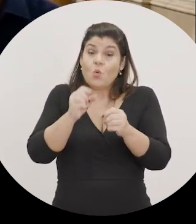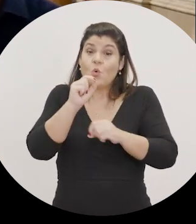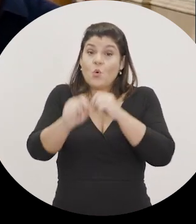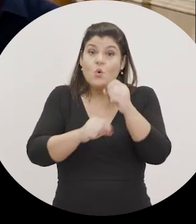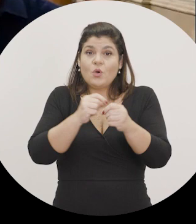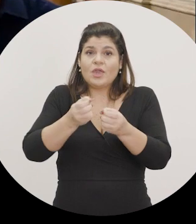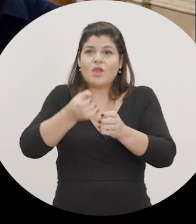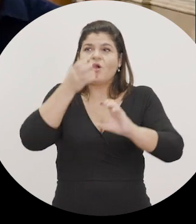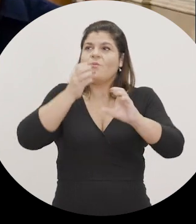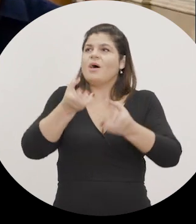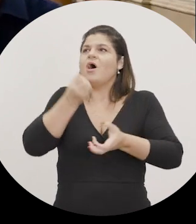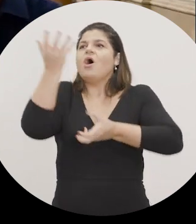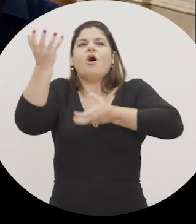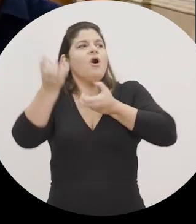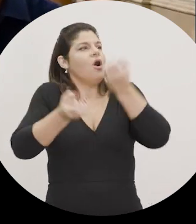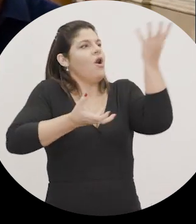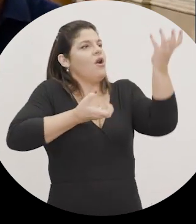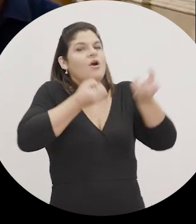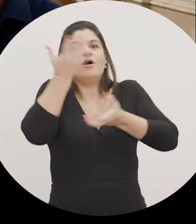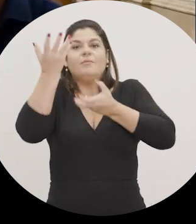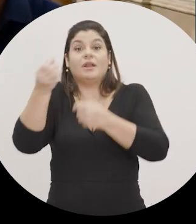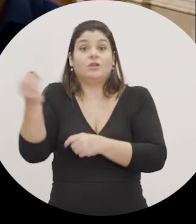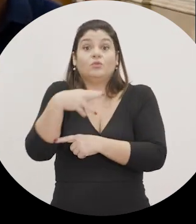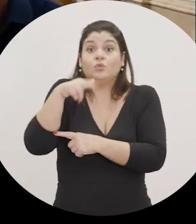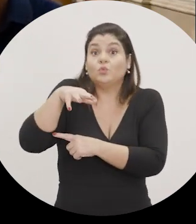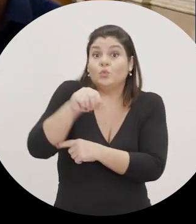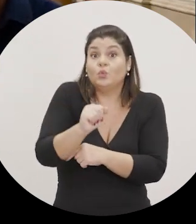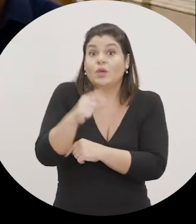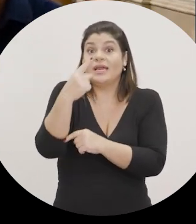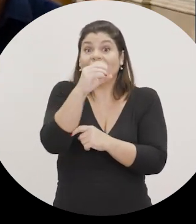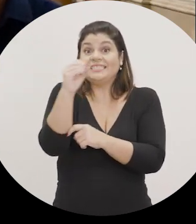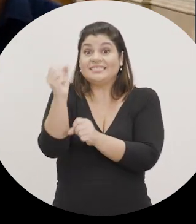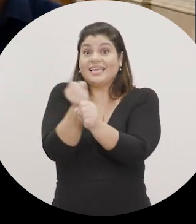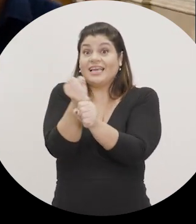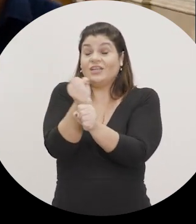nova. Né? Então...